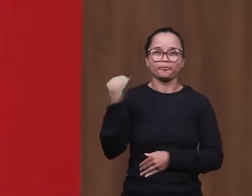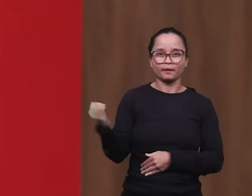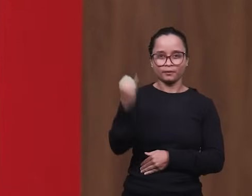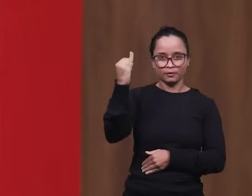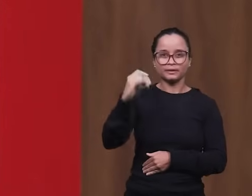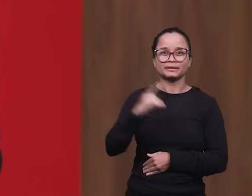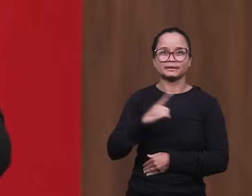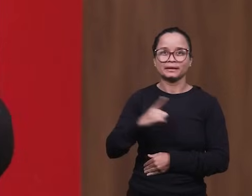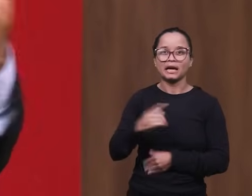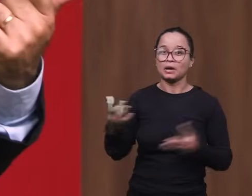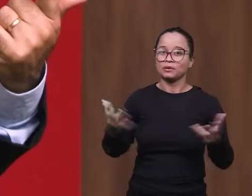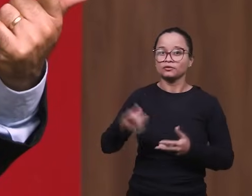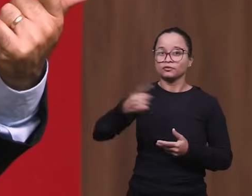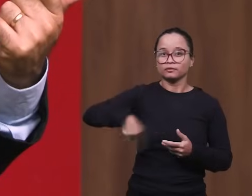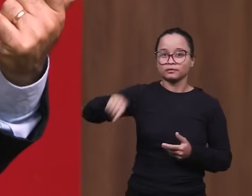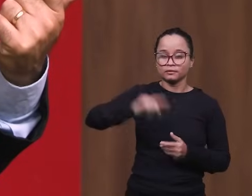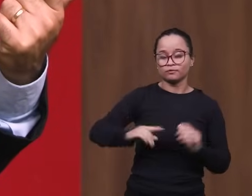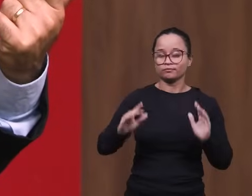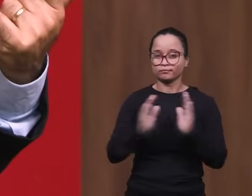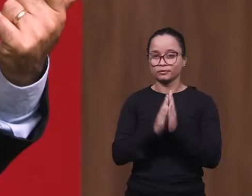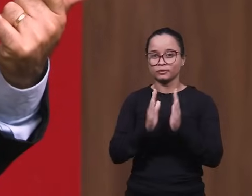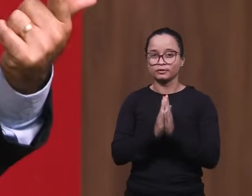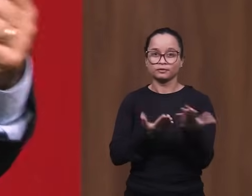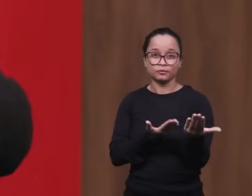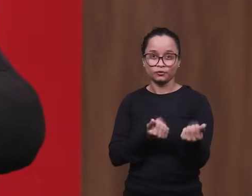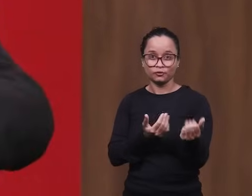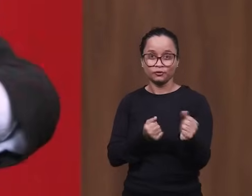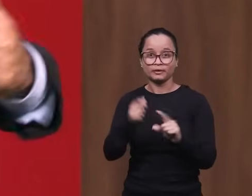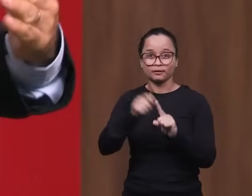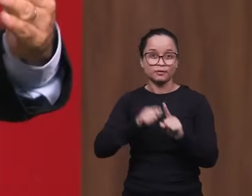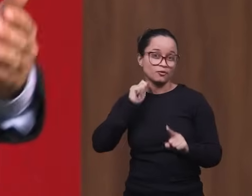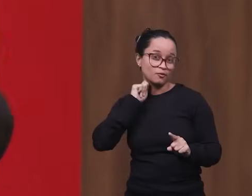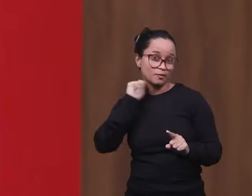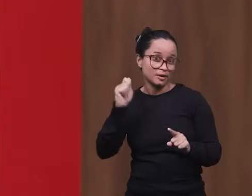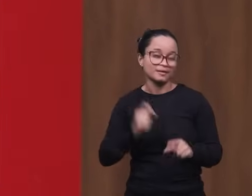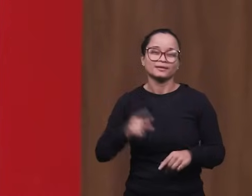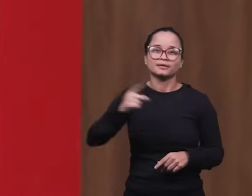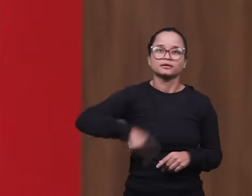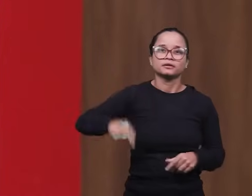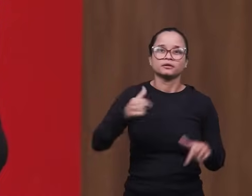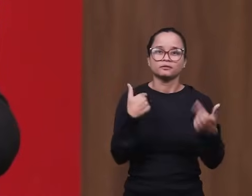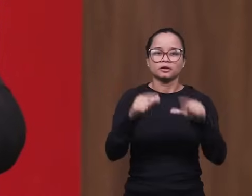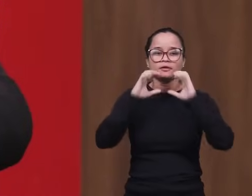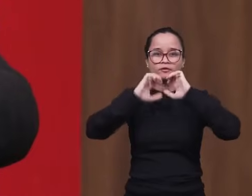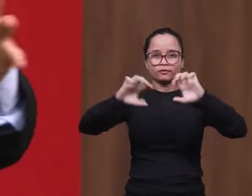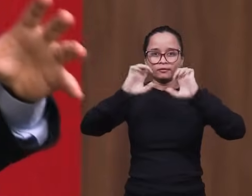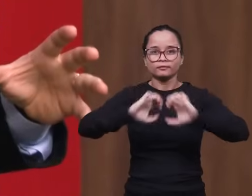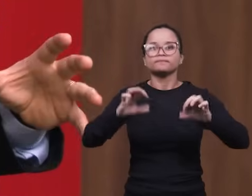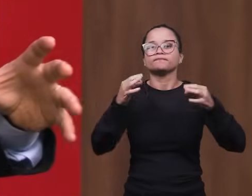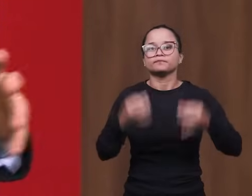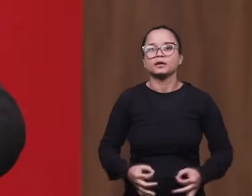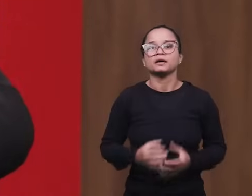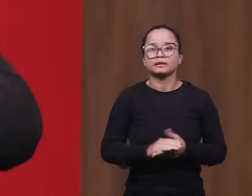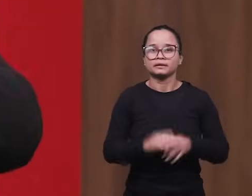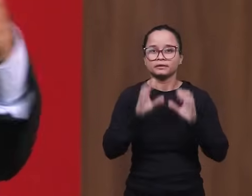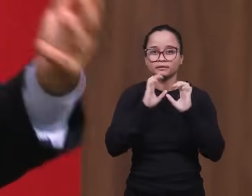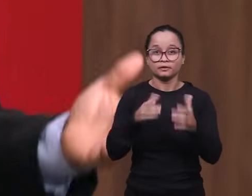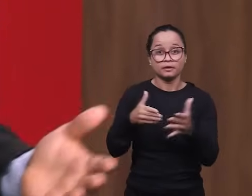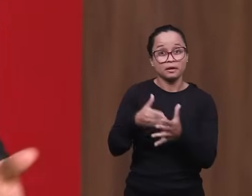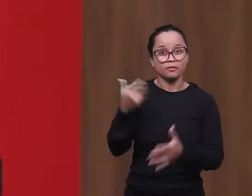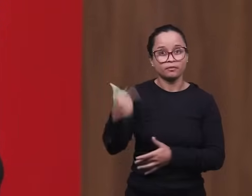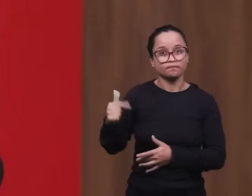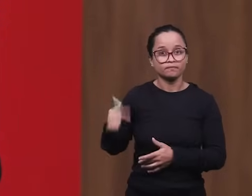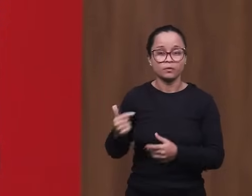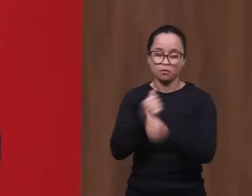que é muito importante. Inclusive, nós estamos orando pelos nossos jovens durante todo esse mês de abril, não é mesmo? Estamos tendo aí o trabalho de evangelização, o